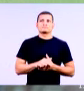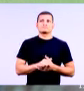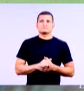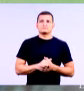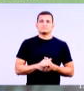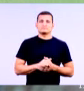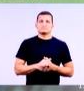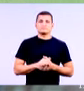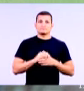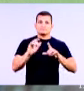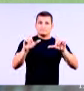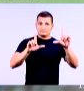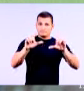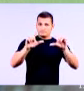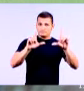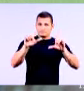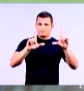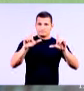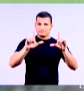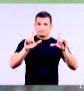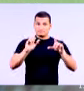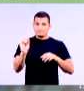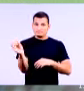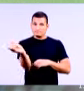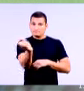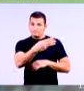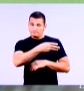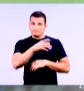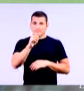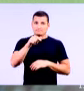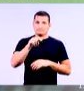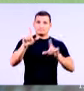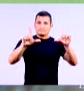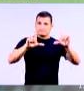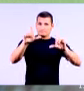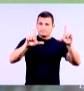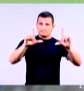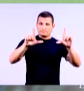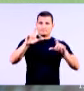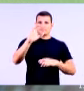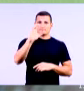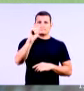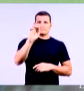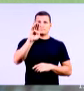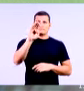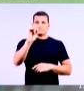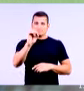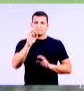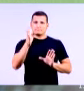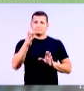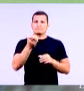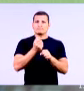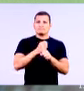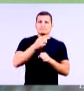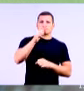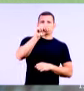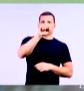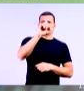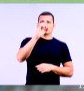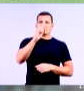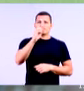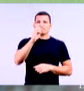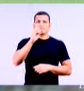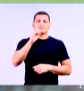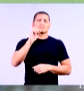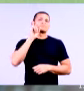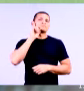No entretenimento, a novidade foi a TV a cabo. Então, você vê que a TV a cabo foi lançada em 80, já, né, nos Estados